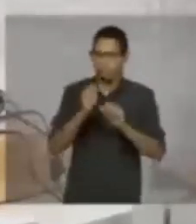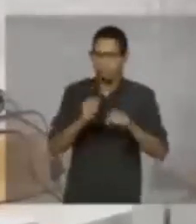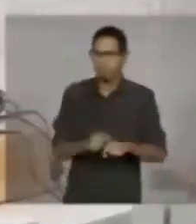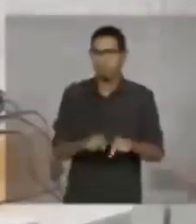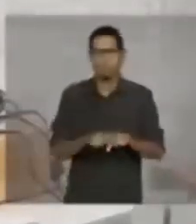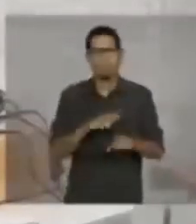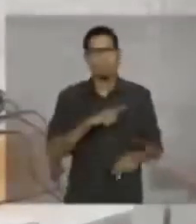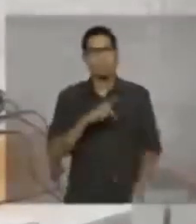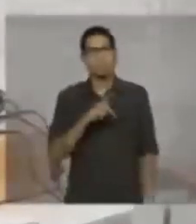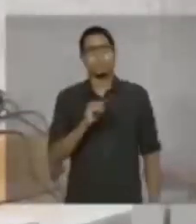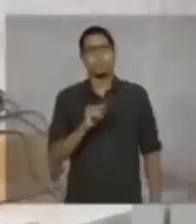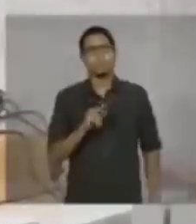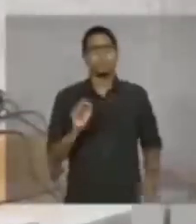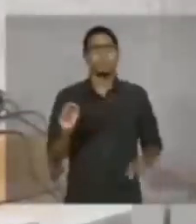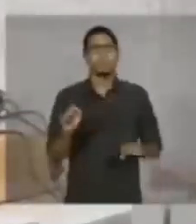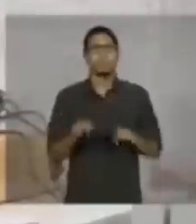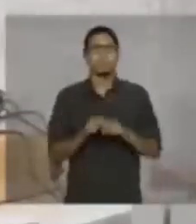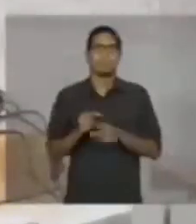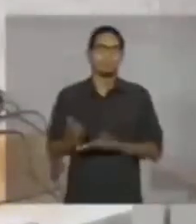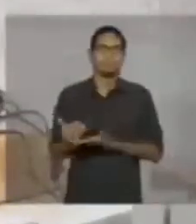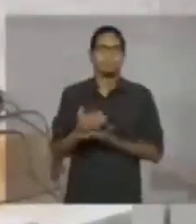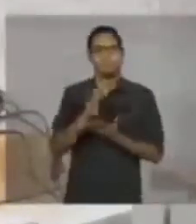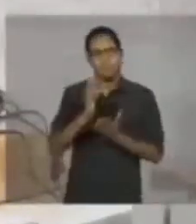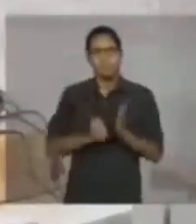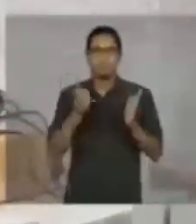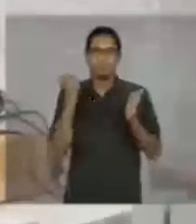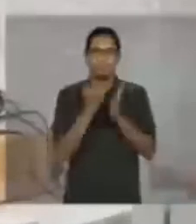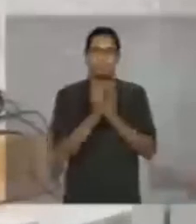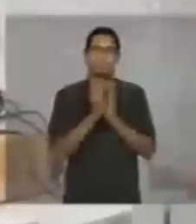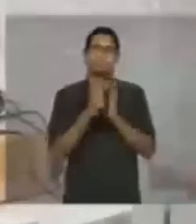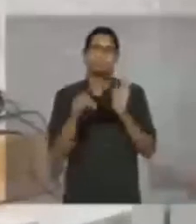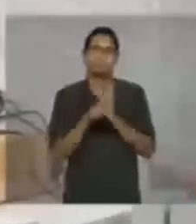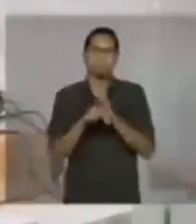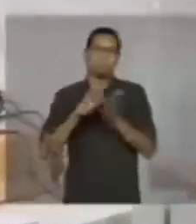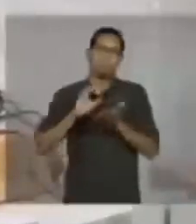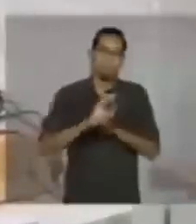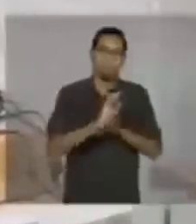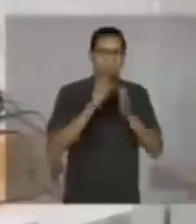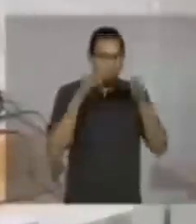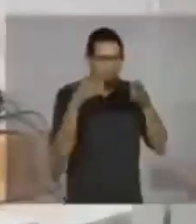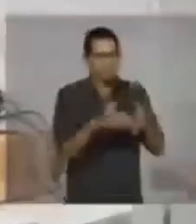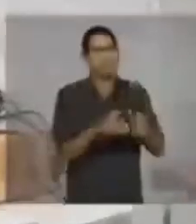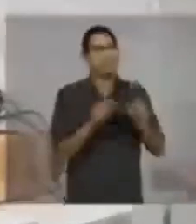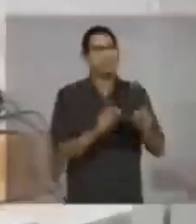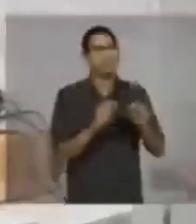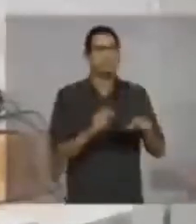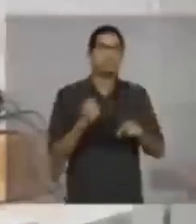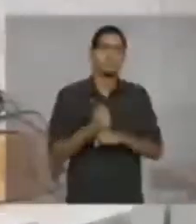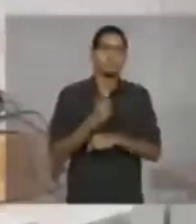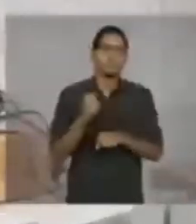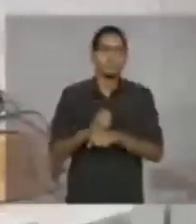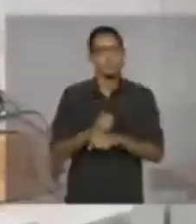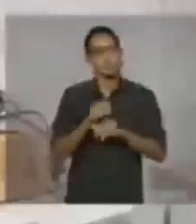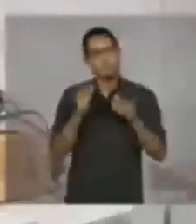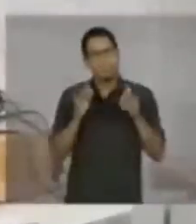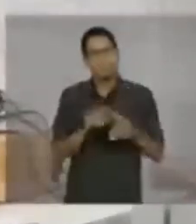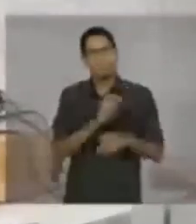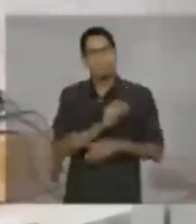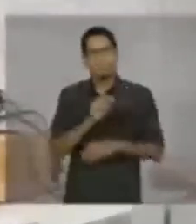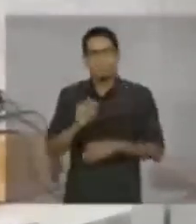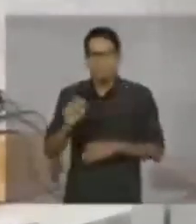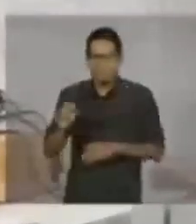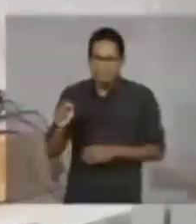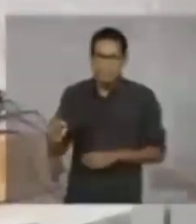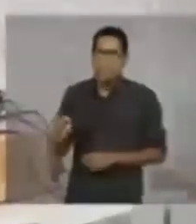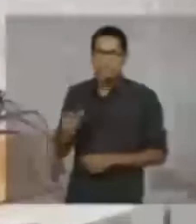caso do PIU, uma arrecadação já carimbada, dirigida para obras específicas,